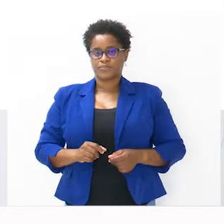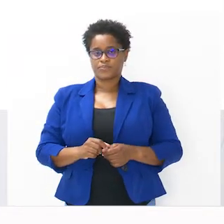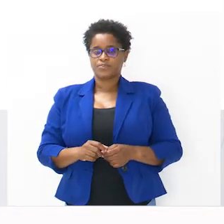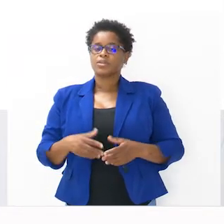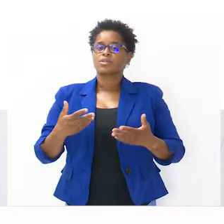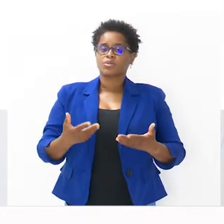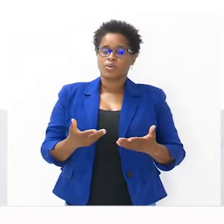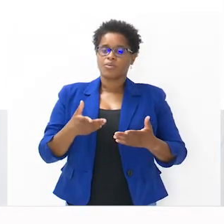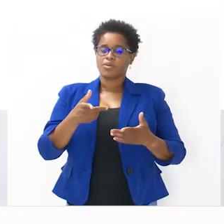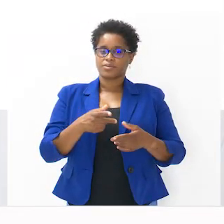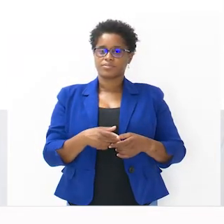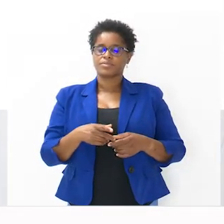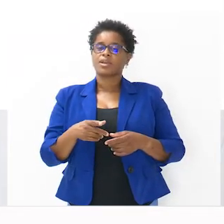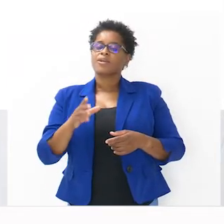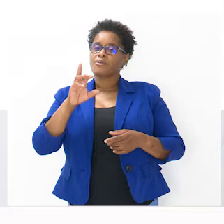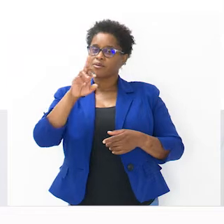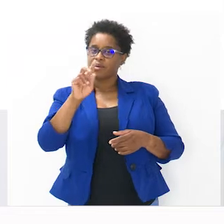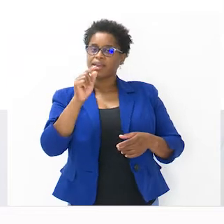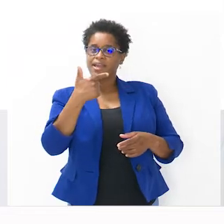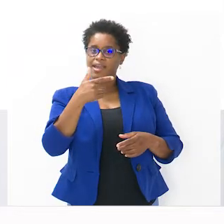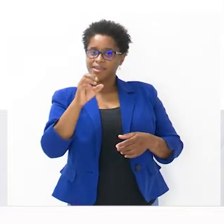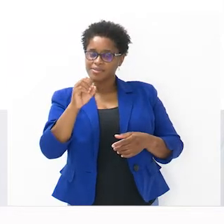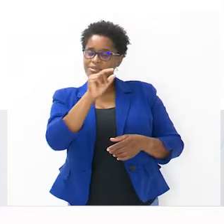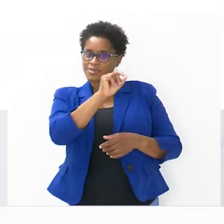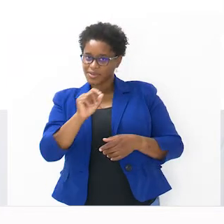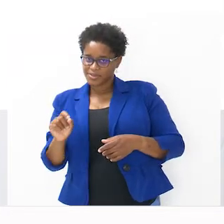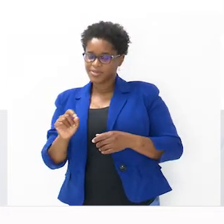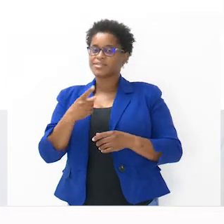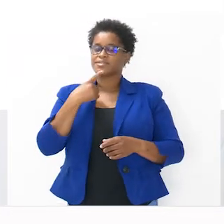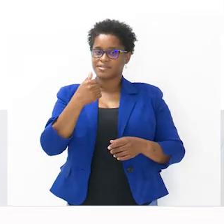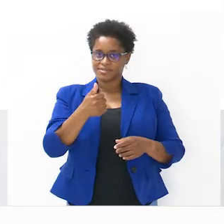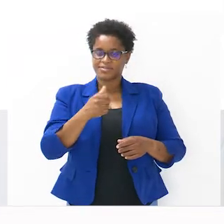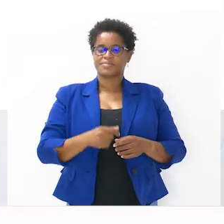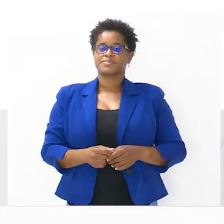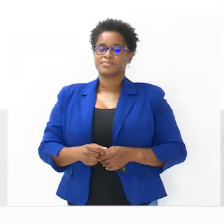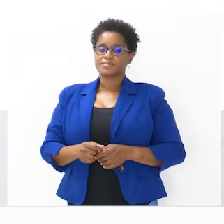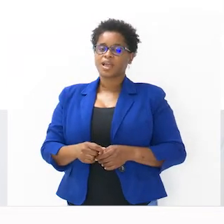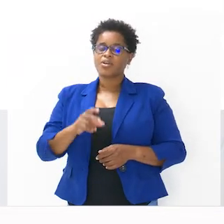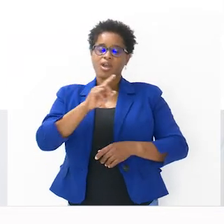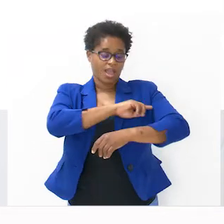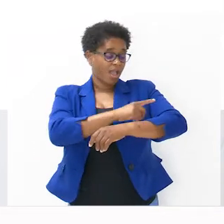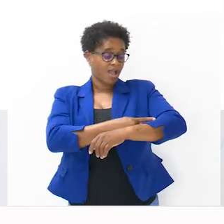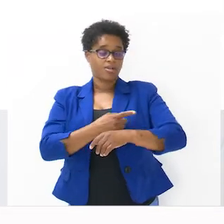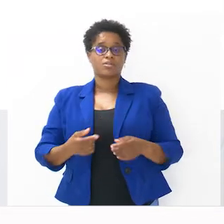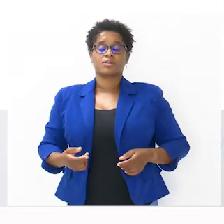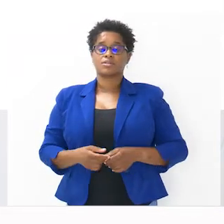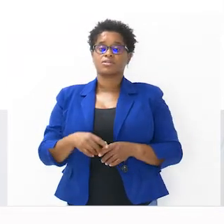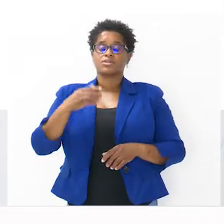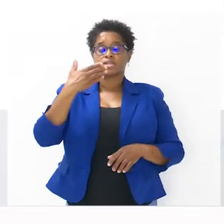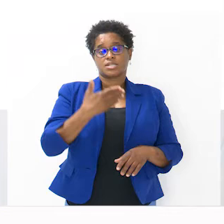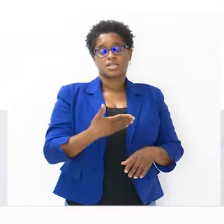é um ângulo reto, certo? Muito bem. Ângulo que mede